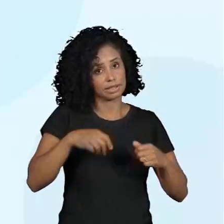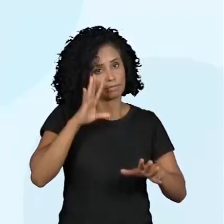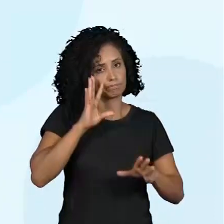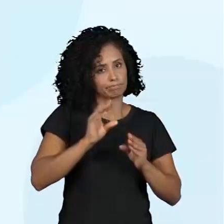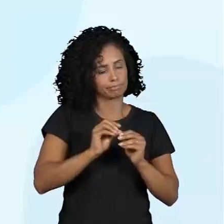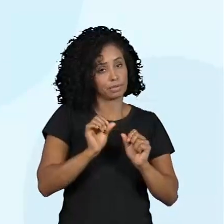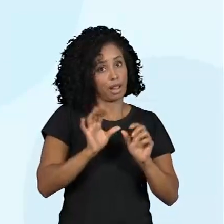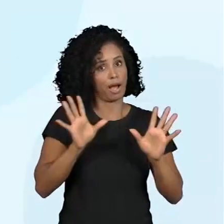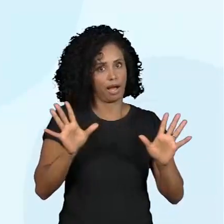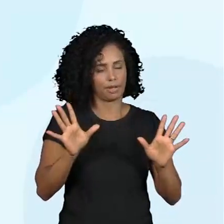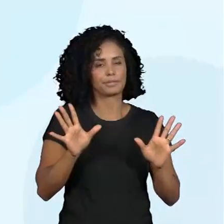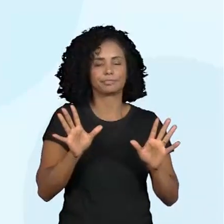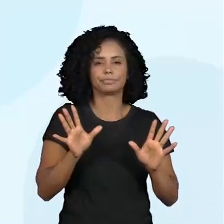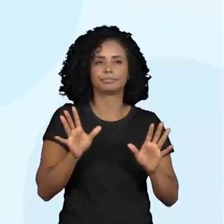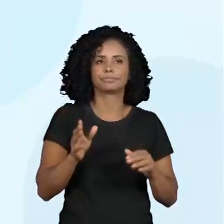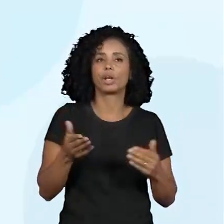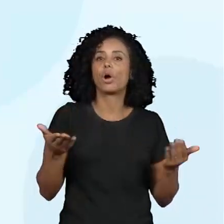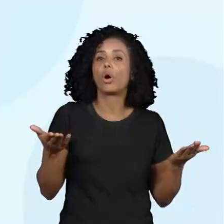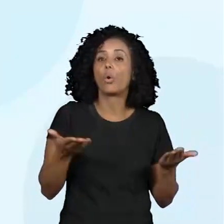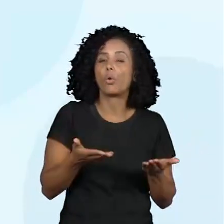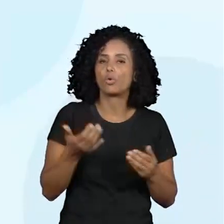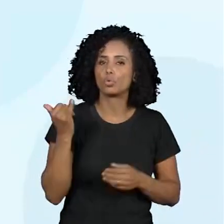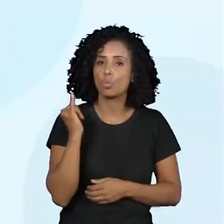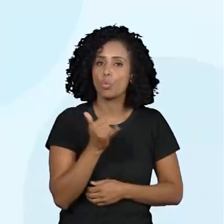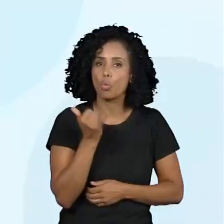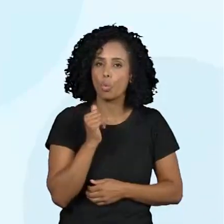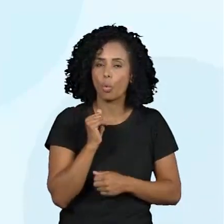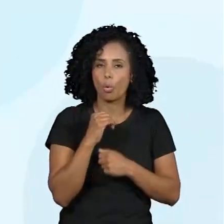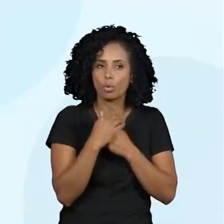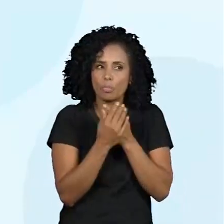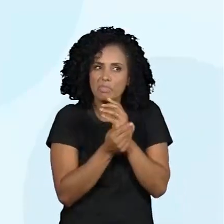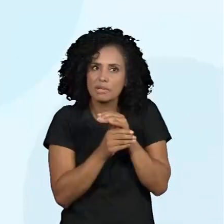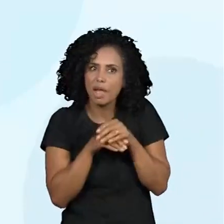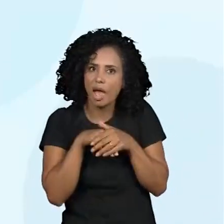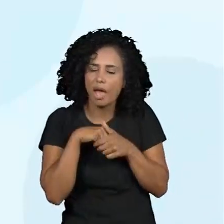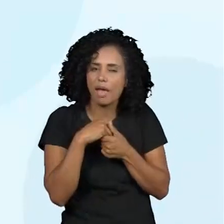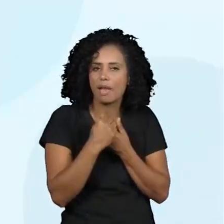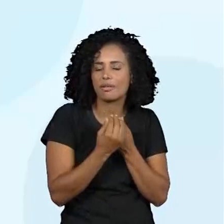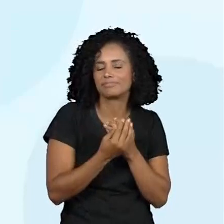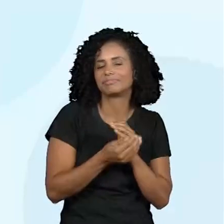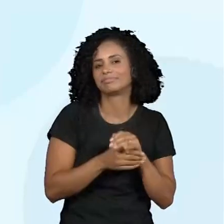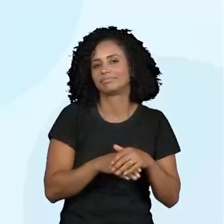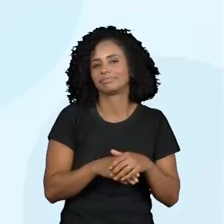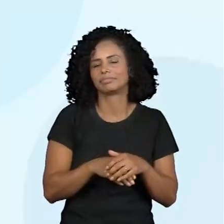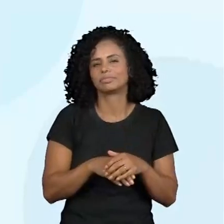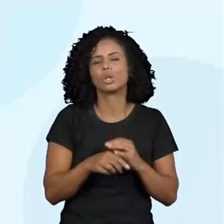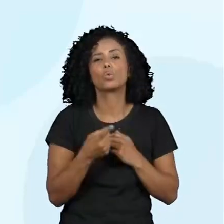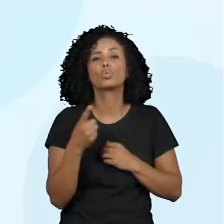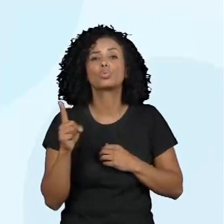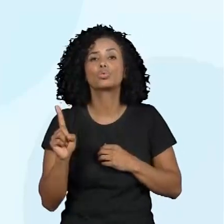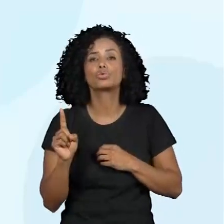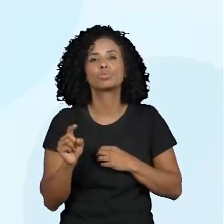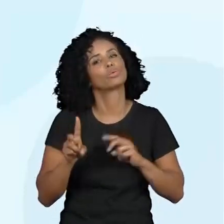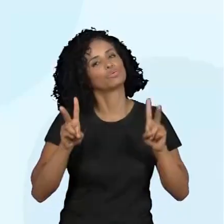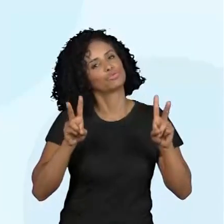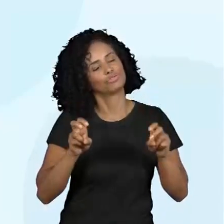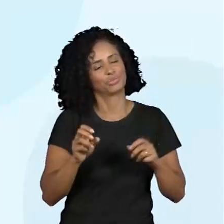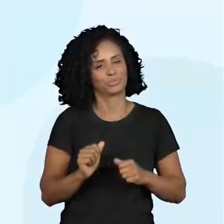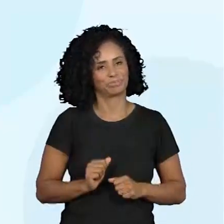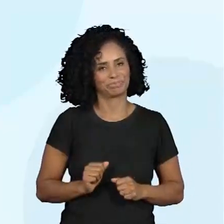hoje, conto de mistério. Por último, título. É o nome do